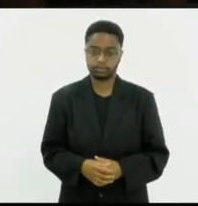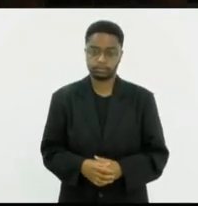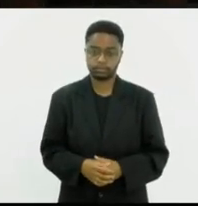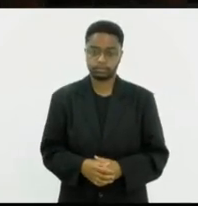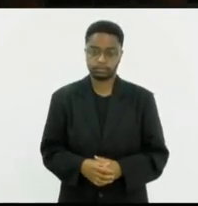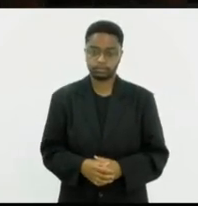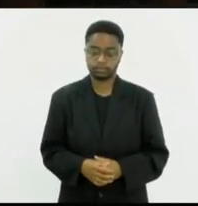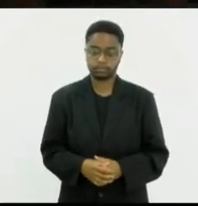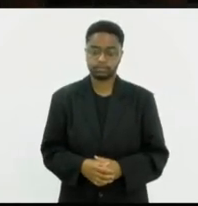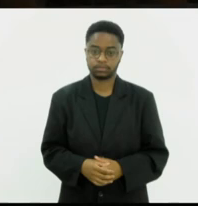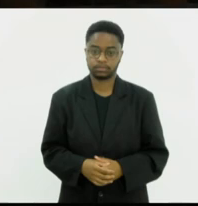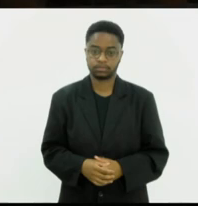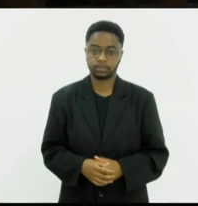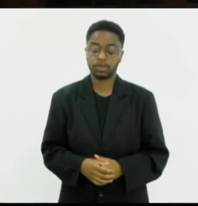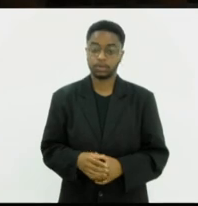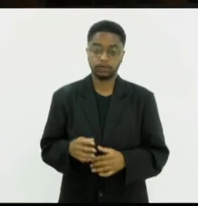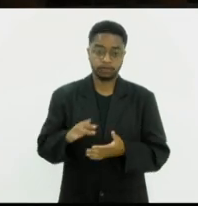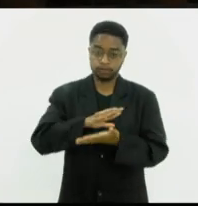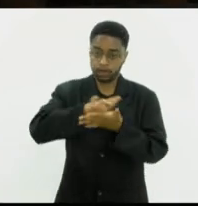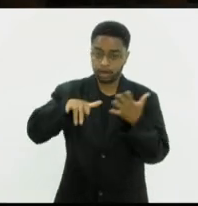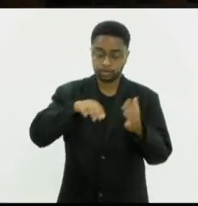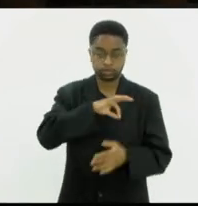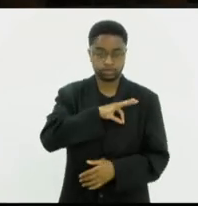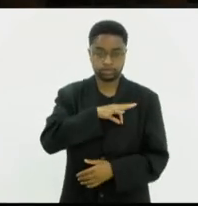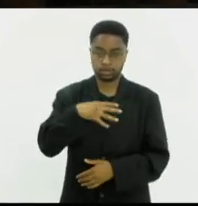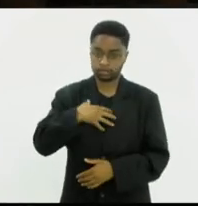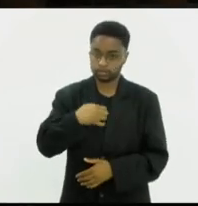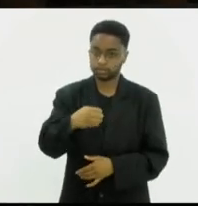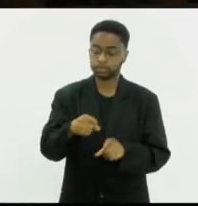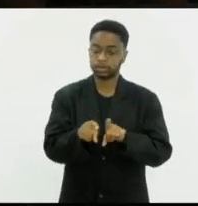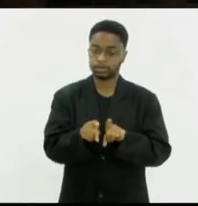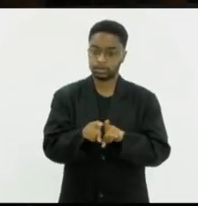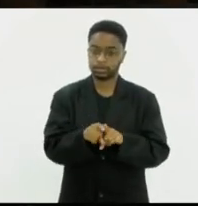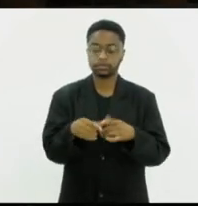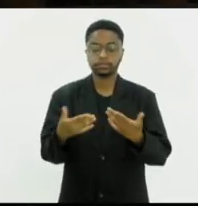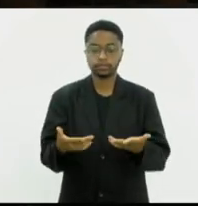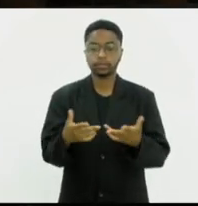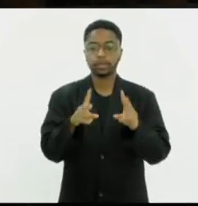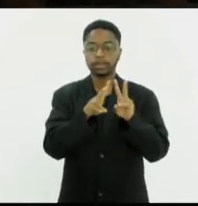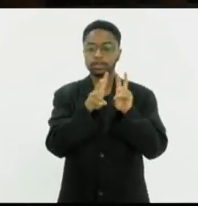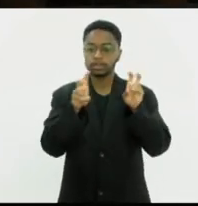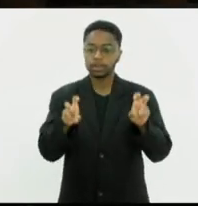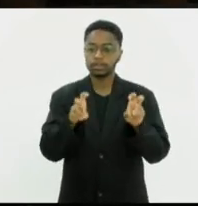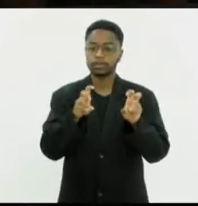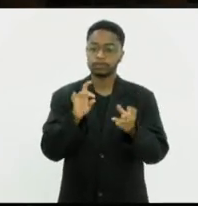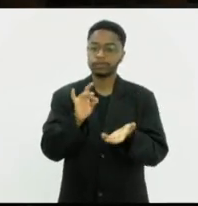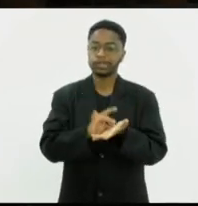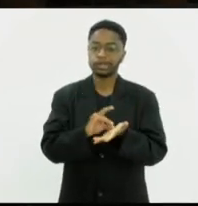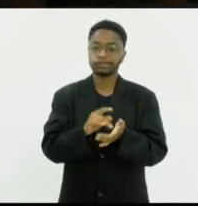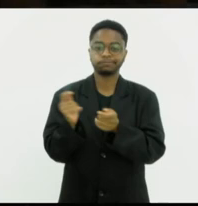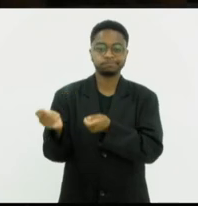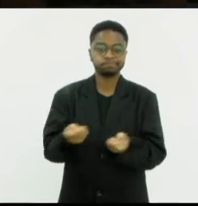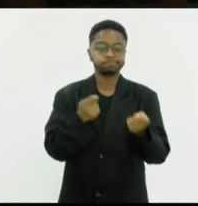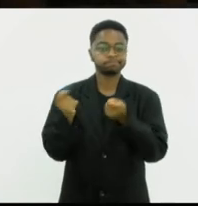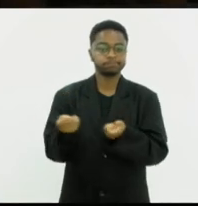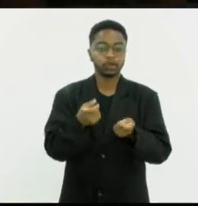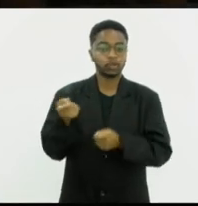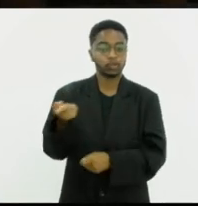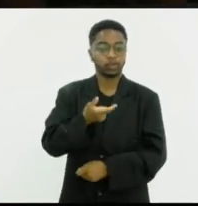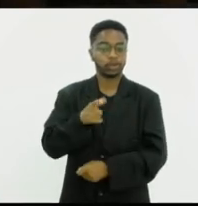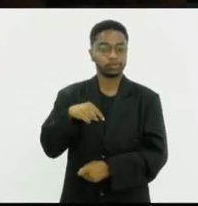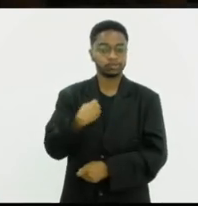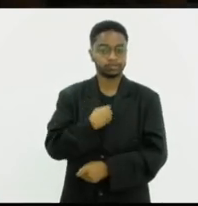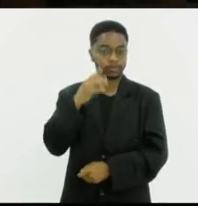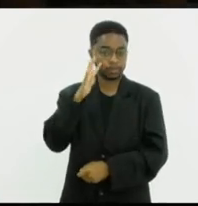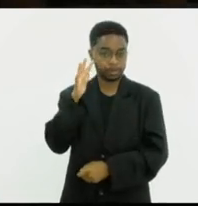com sua vida. Cometeram suicídio. E é uma coisa muito mais comum do que nós imaginávamos, a